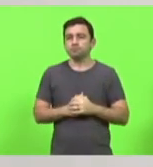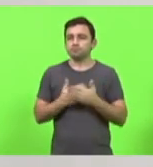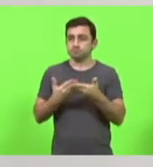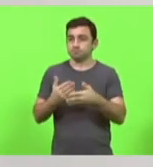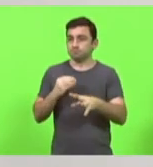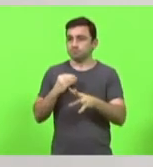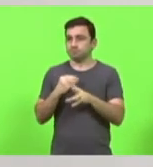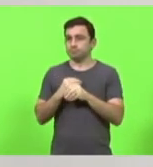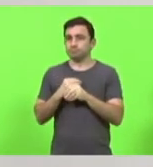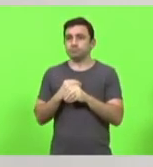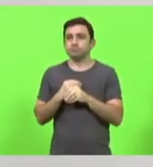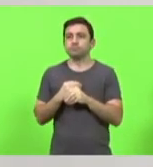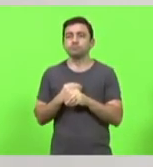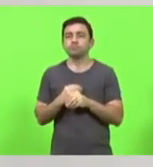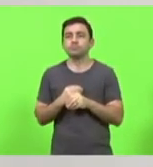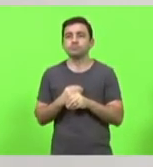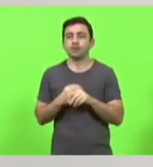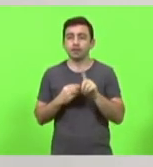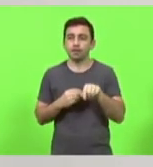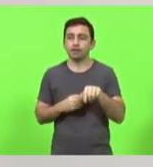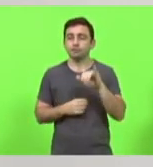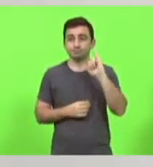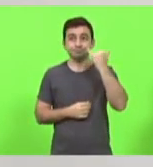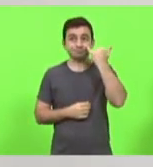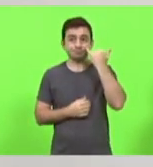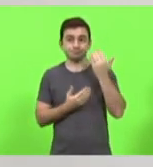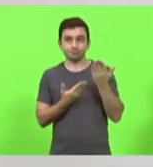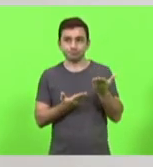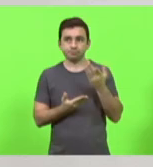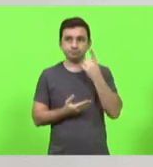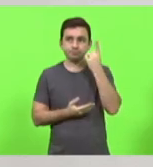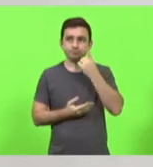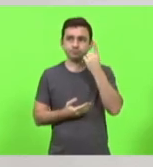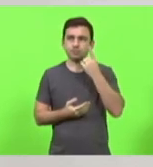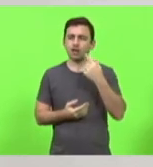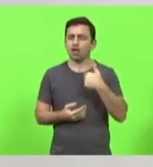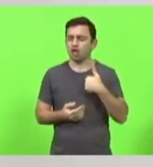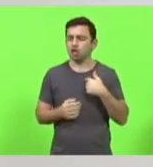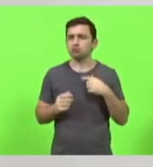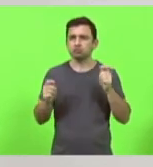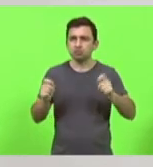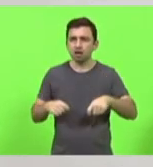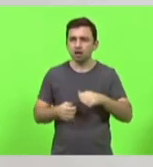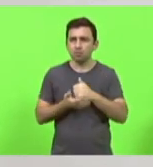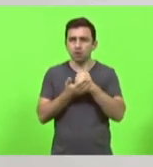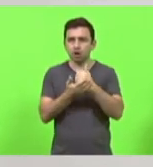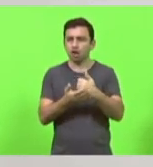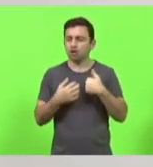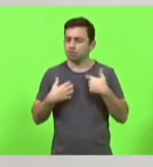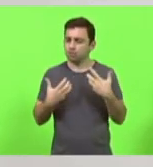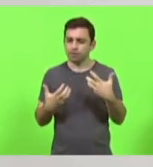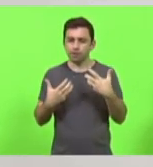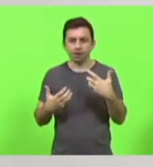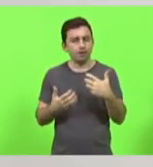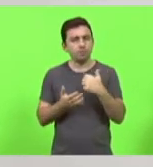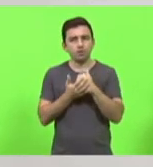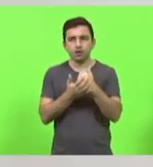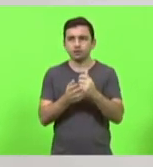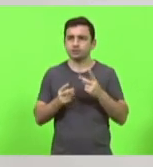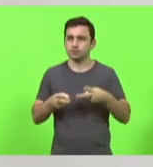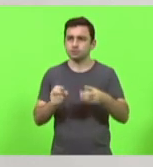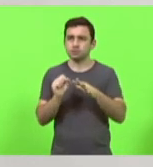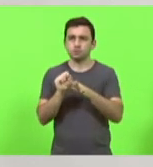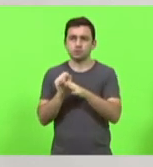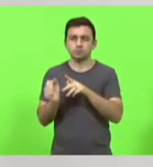do parlamentar, né, que é o deputado Gessé. E contem conosco, no que eu puder ajudar, estarei aqui firme e forte ao lado da segurança pública. Muito obrigado,